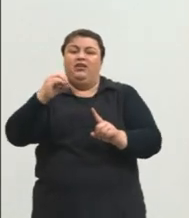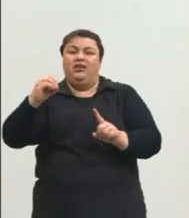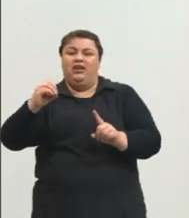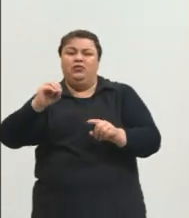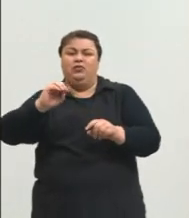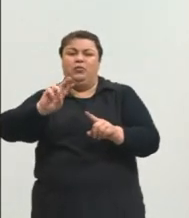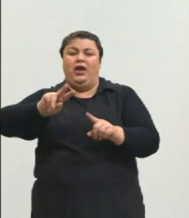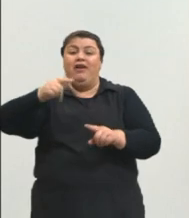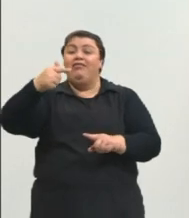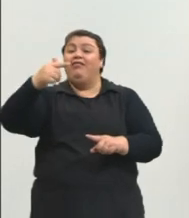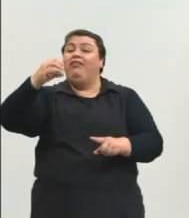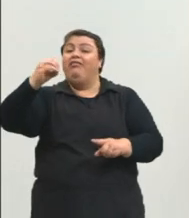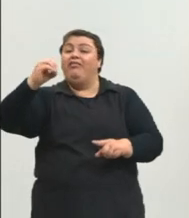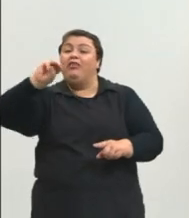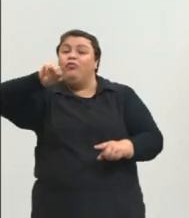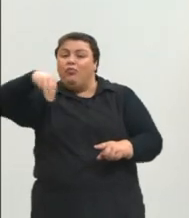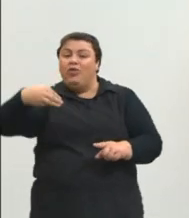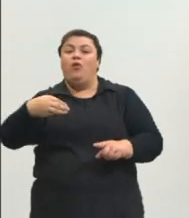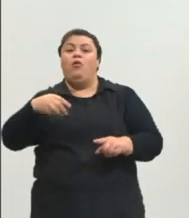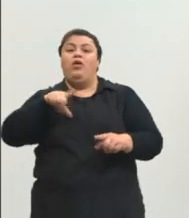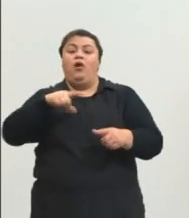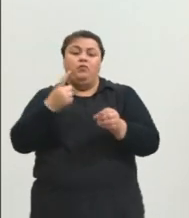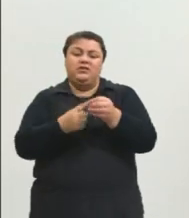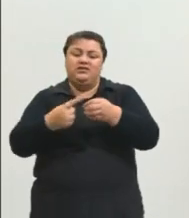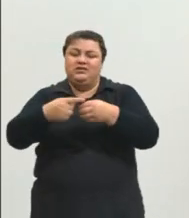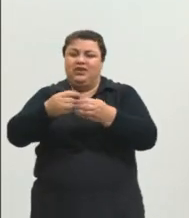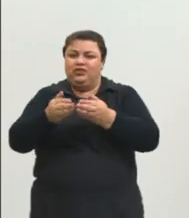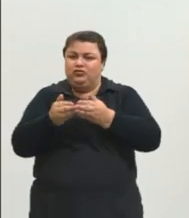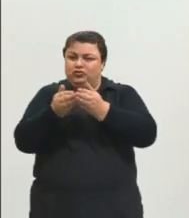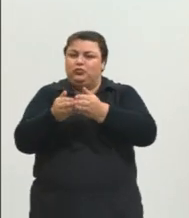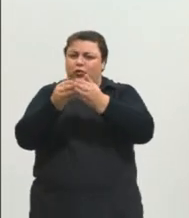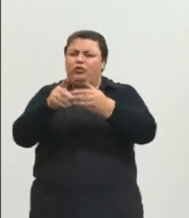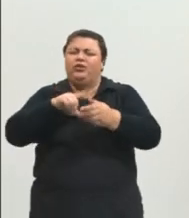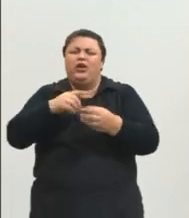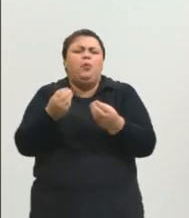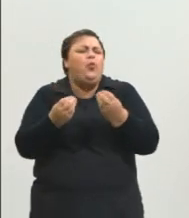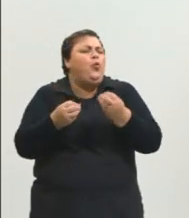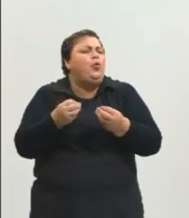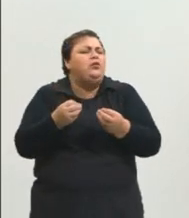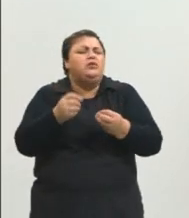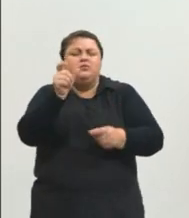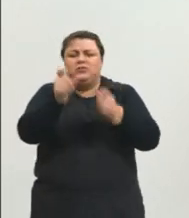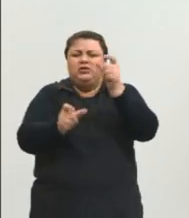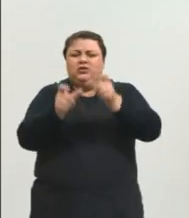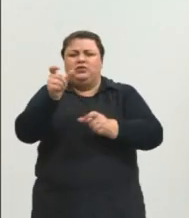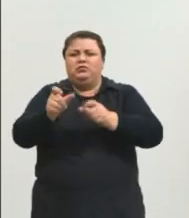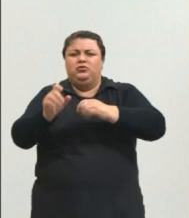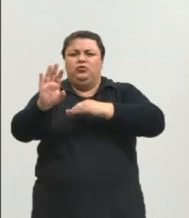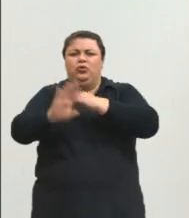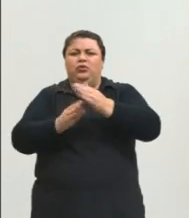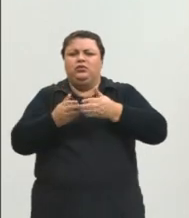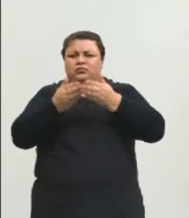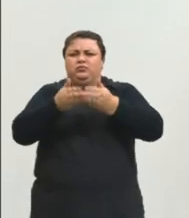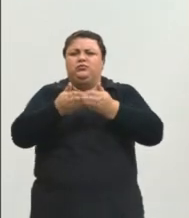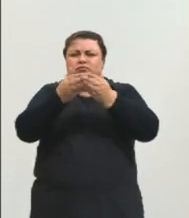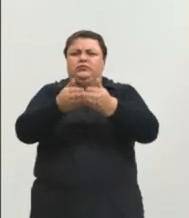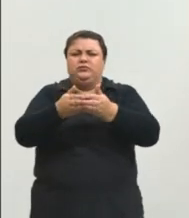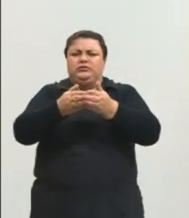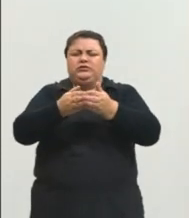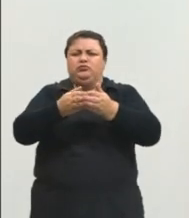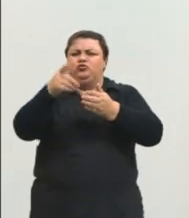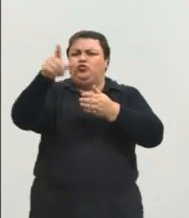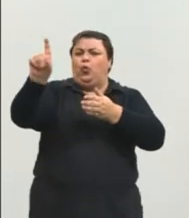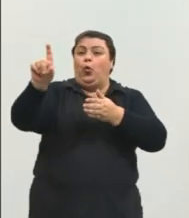mil. E é uma cidade portuária com muita circulação de pessoas. Então, às vezes, marinheiros de outros países